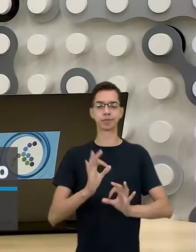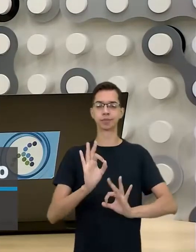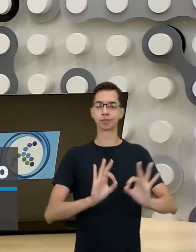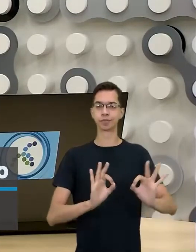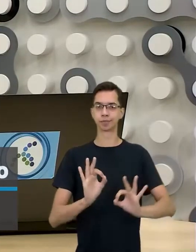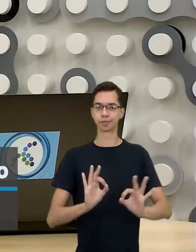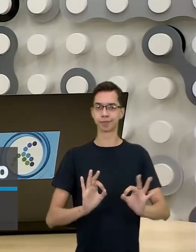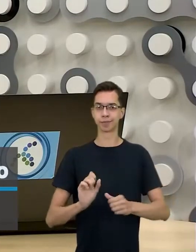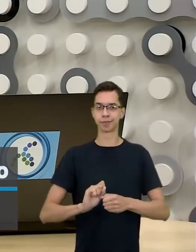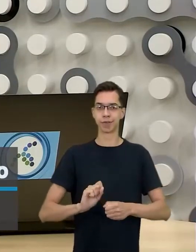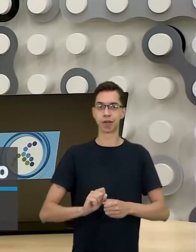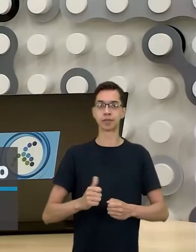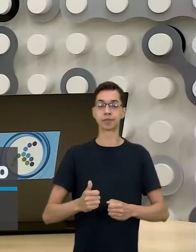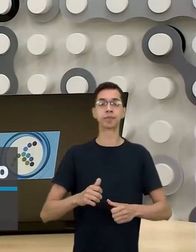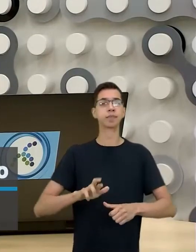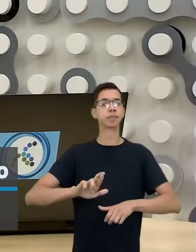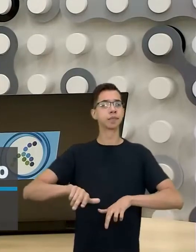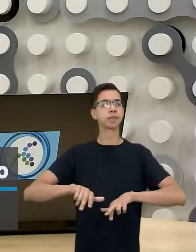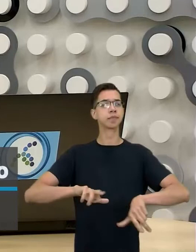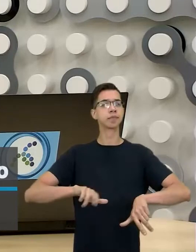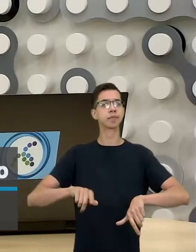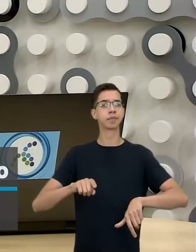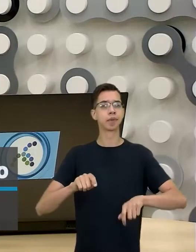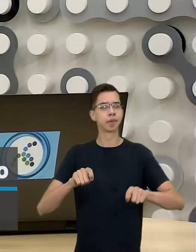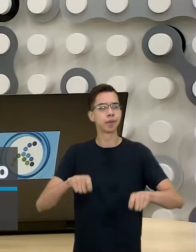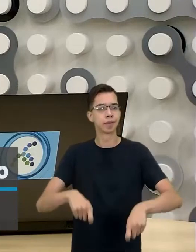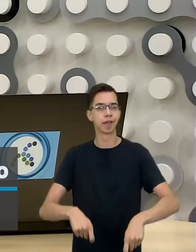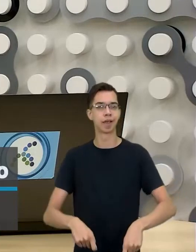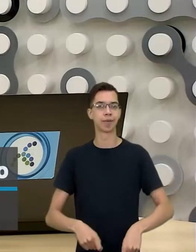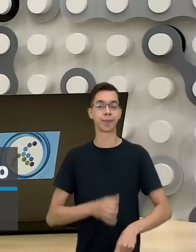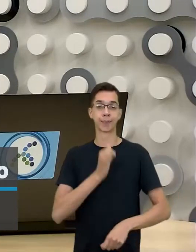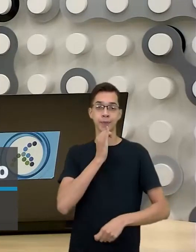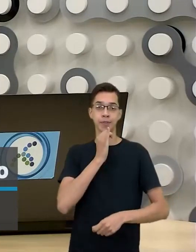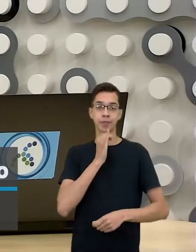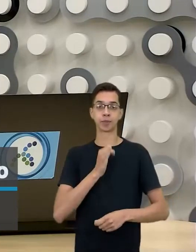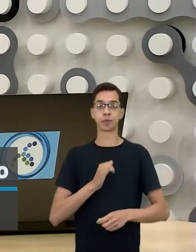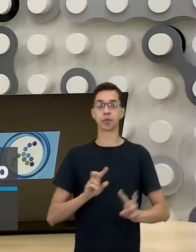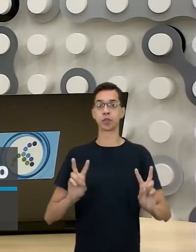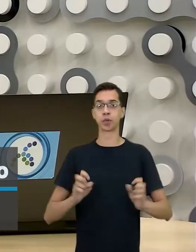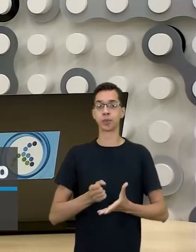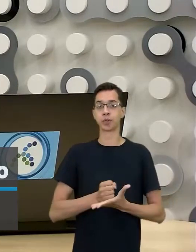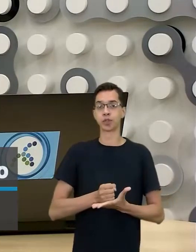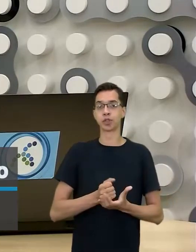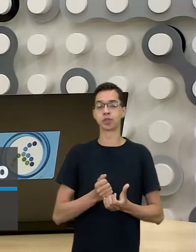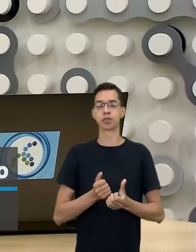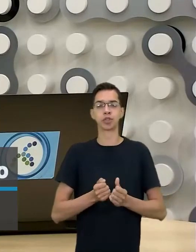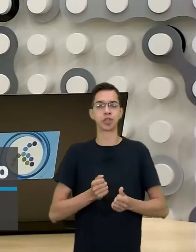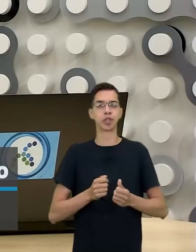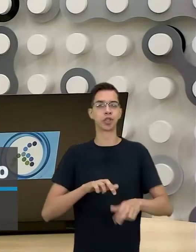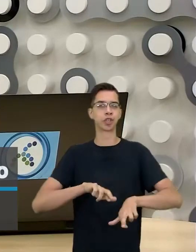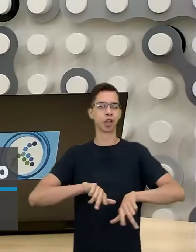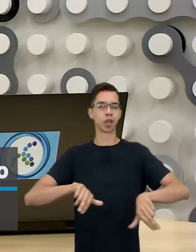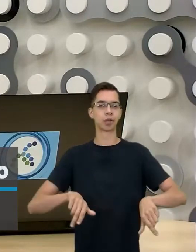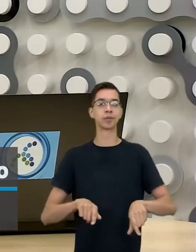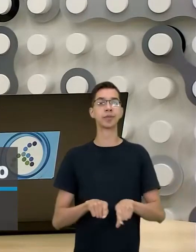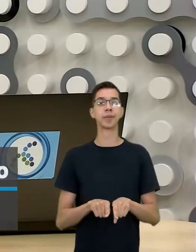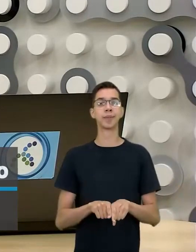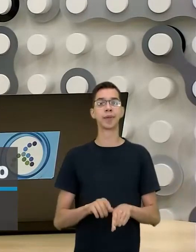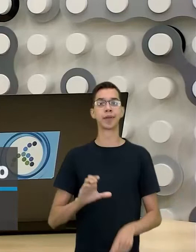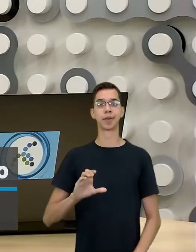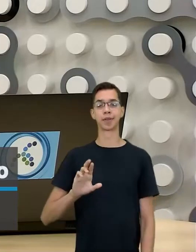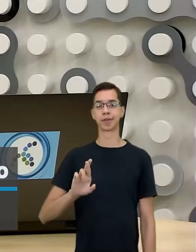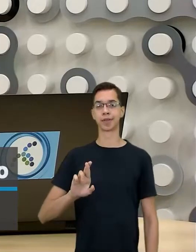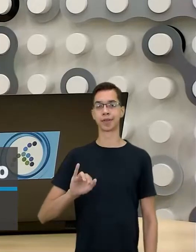podem fazer em partes diferentes, né? Vocês podem fazer um glossário para jogos e um glossário para criaturas. Ou vocês